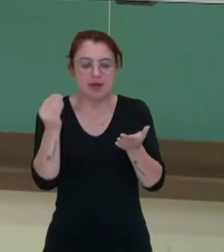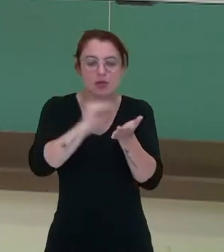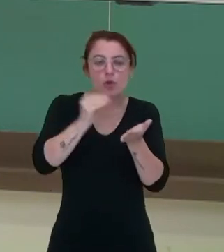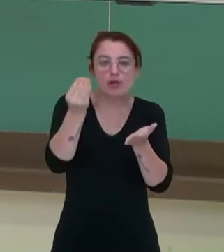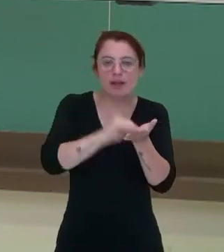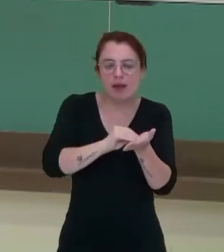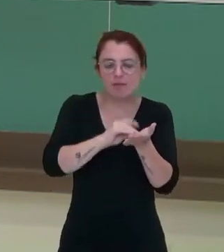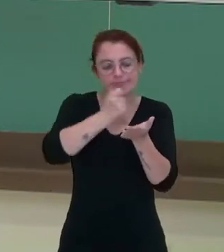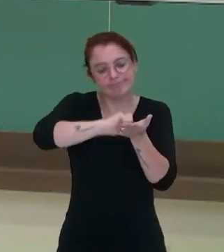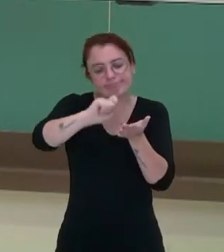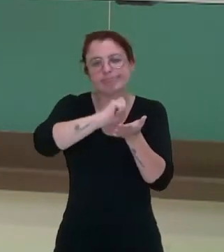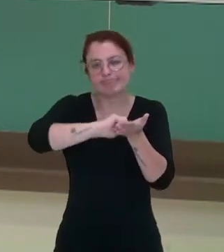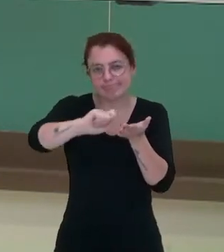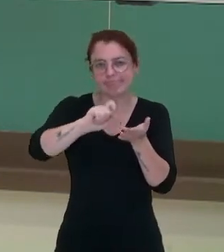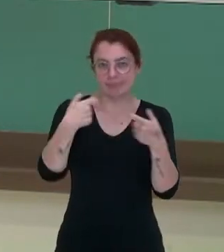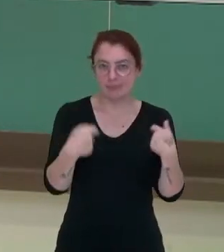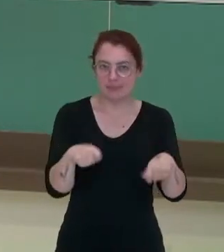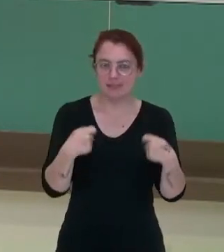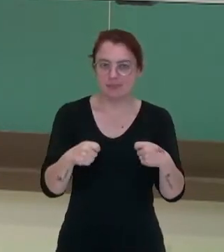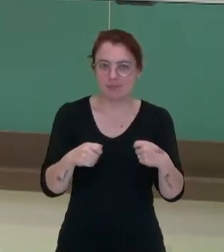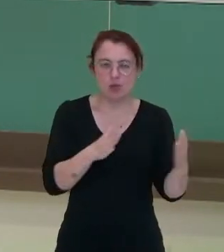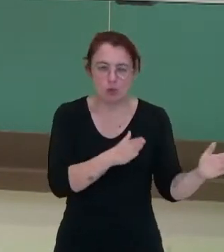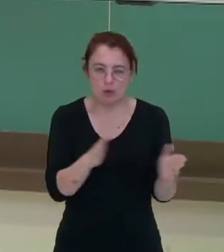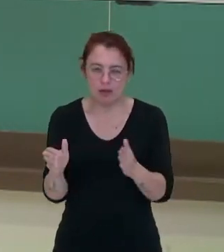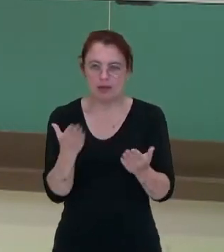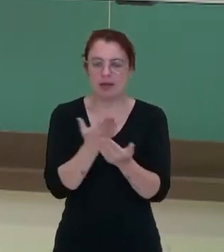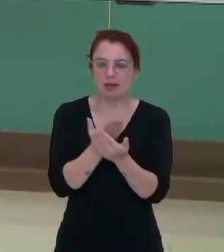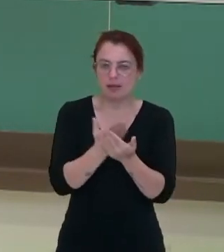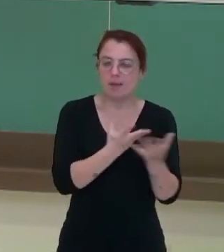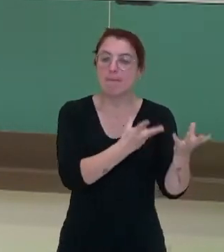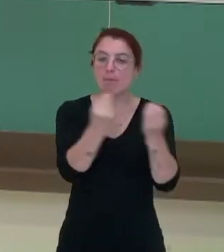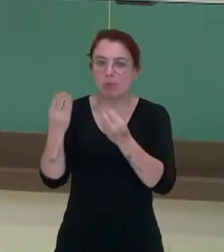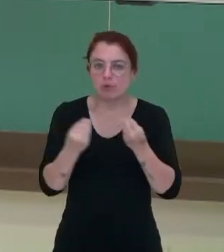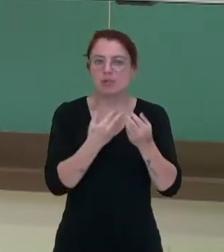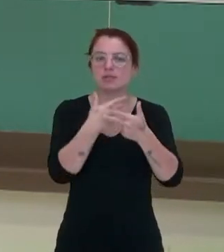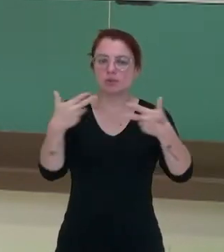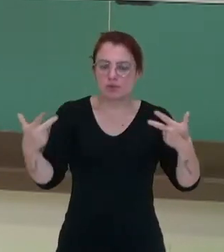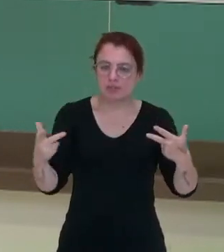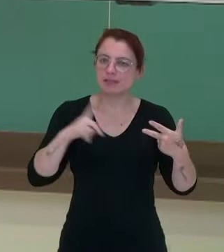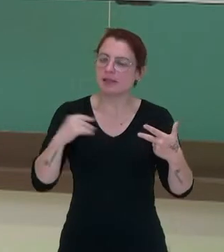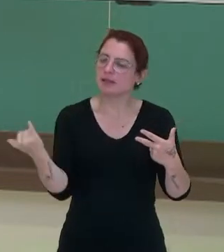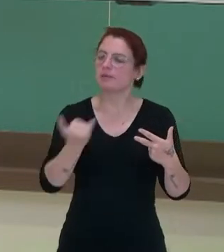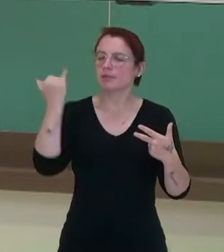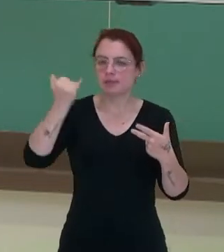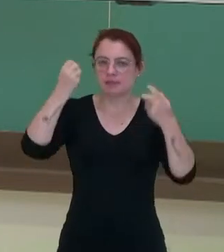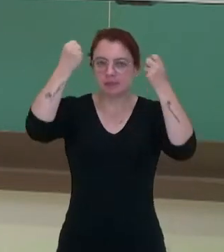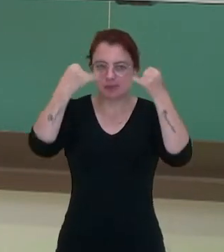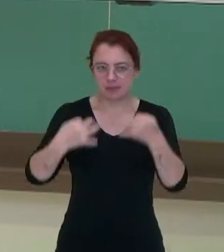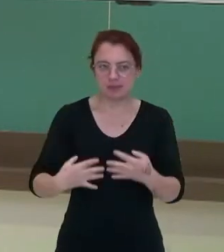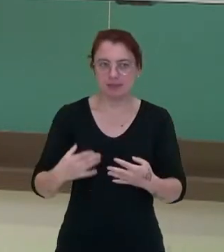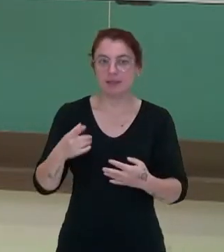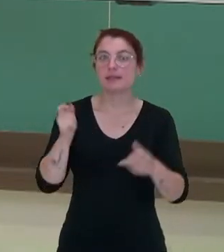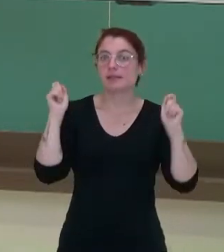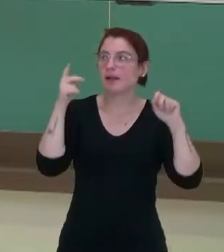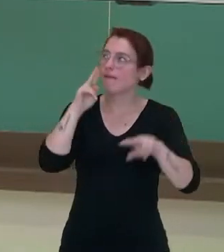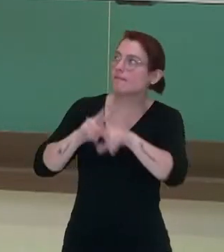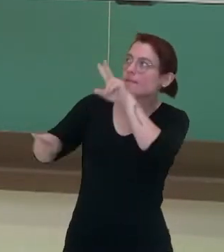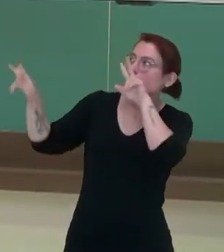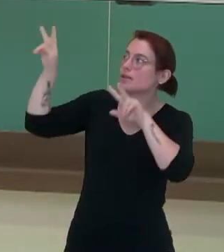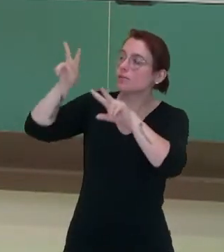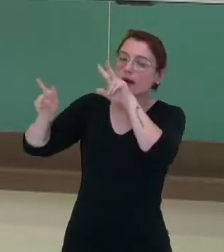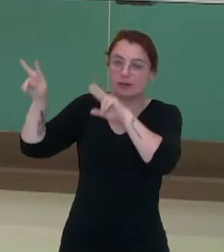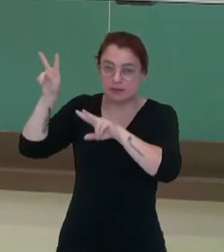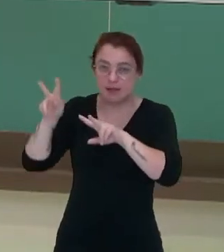fazer as anotações. Durante as aulas, muitas coisas importantes são faladas. Você pode visualizar aqui na